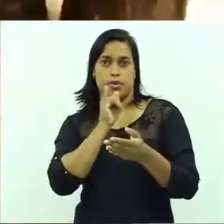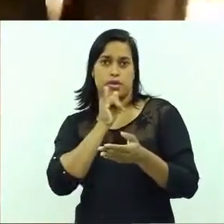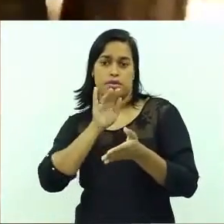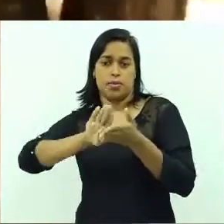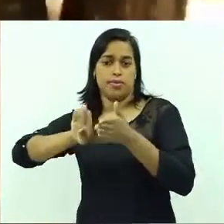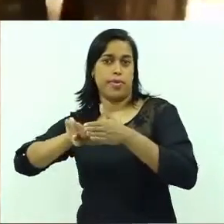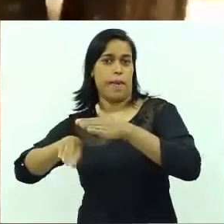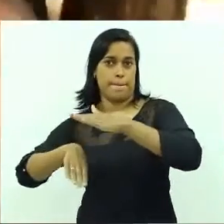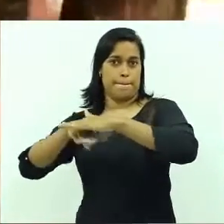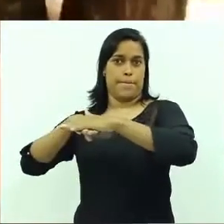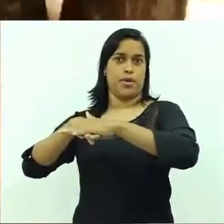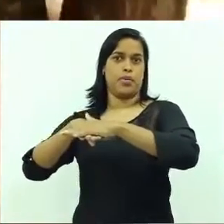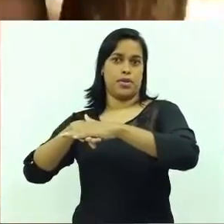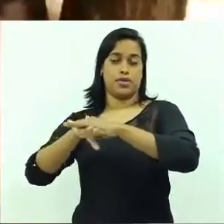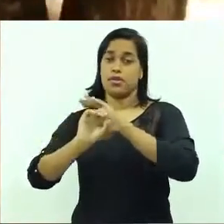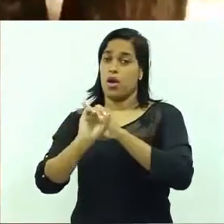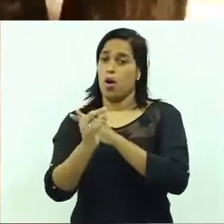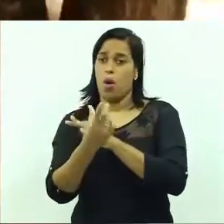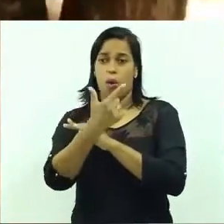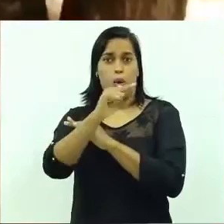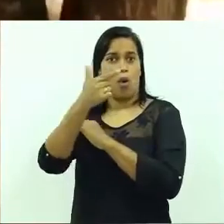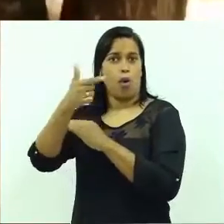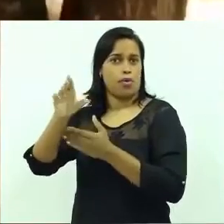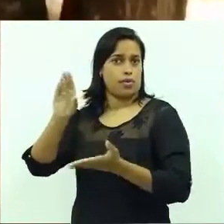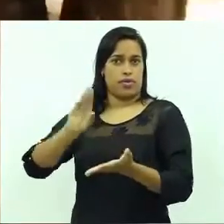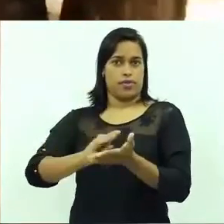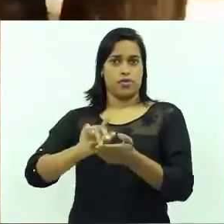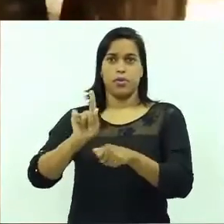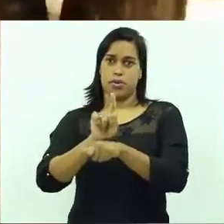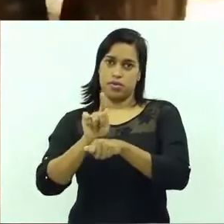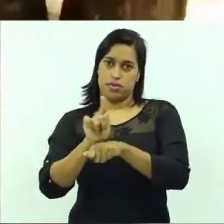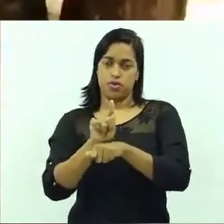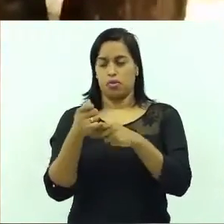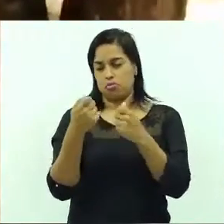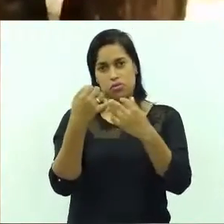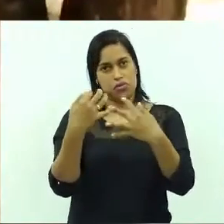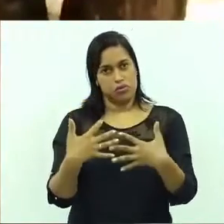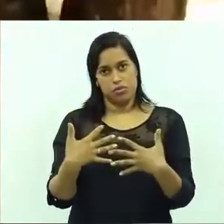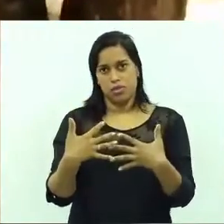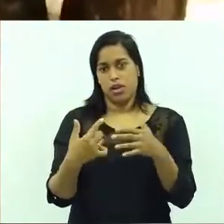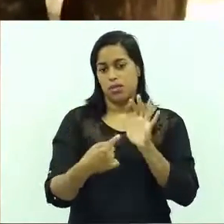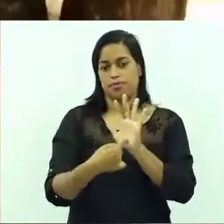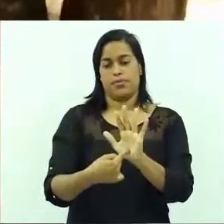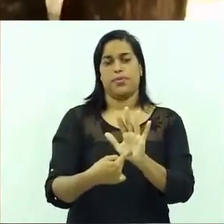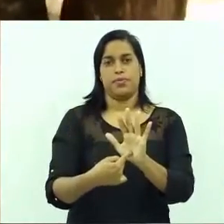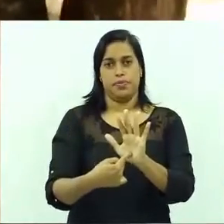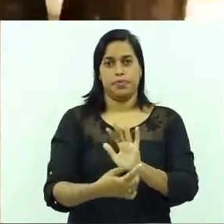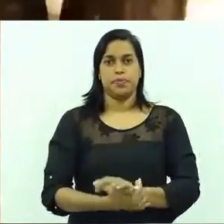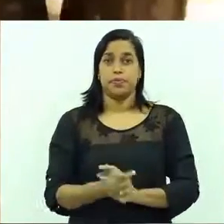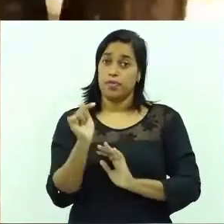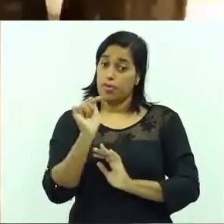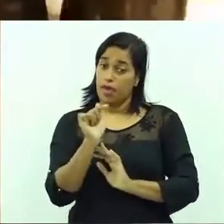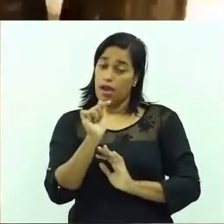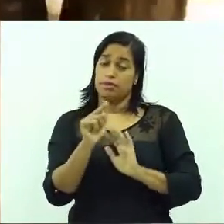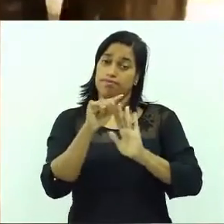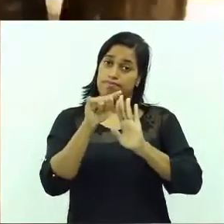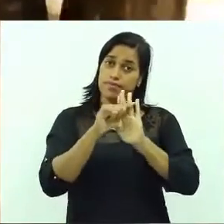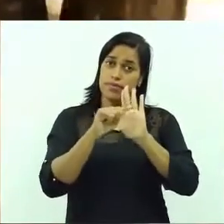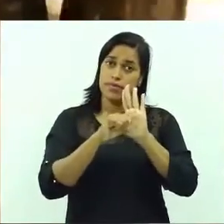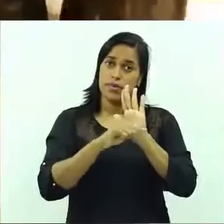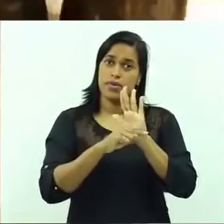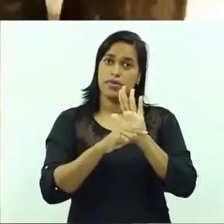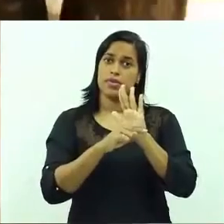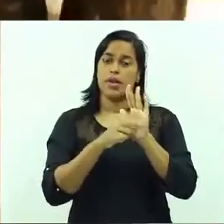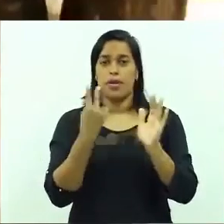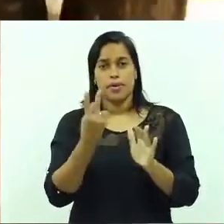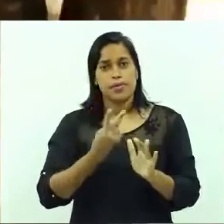de poupança, num CDB ou em outro investimento que o gerente do teu banco vai te oferecer. Então é aí onde o plano de negócio vai fechar.